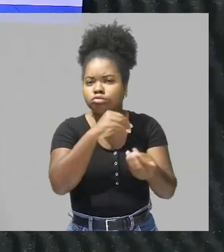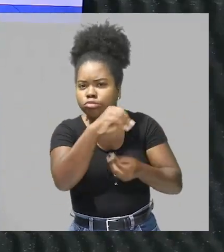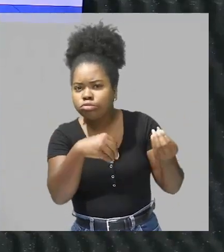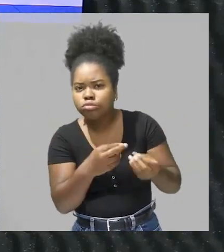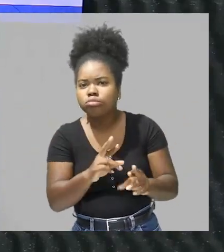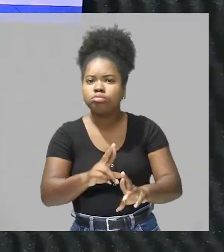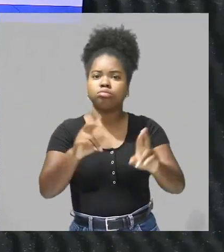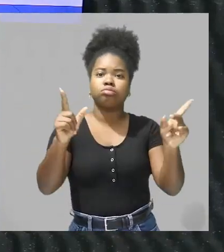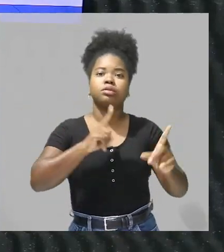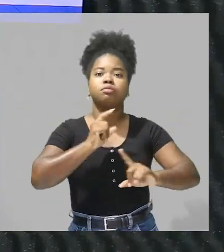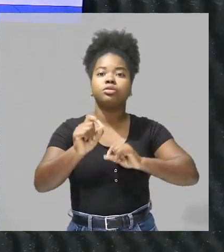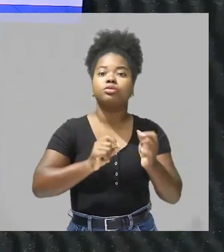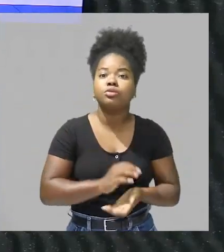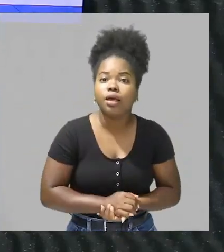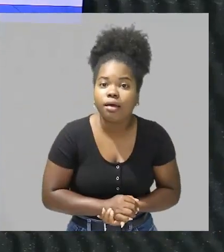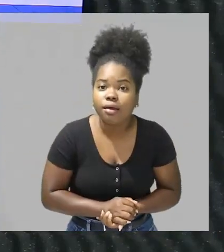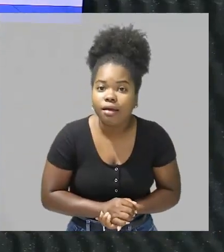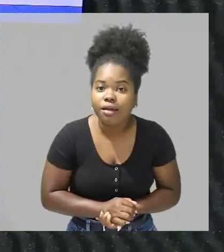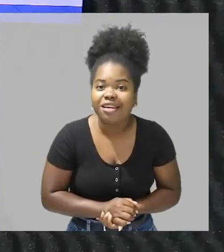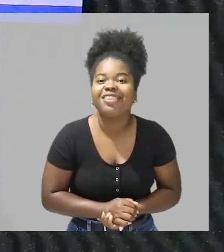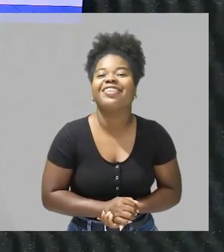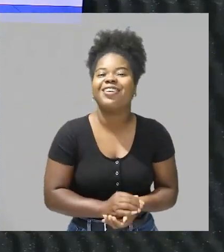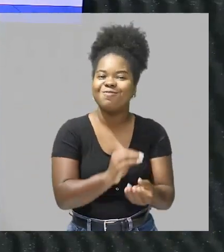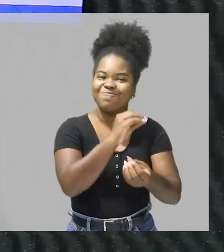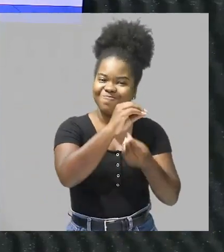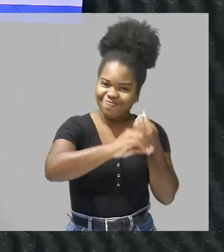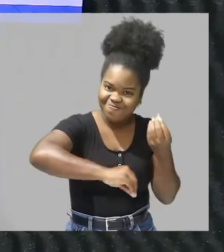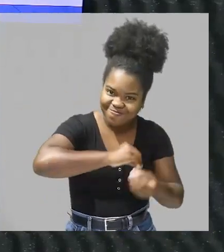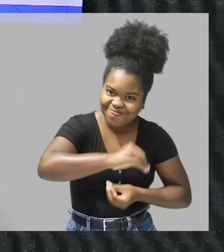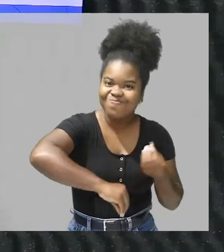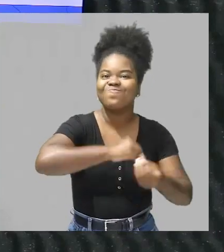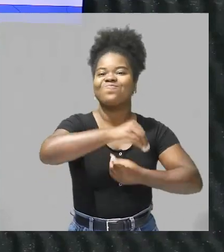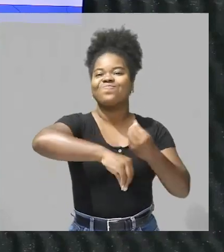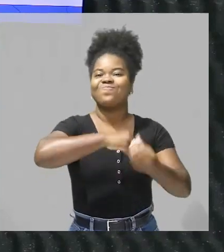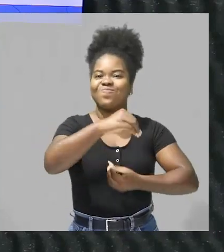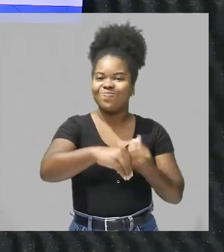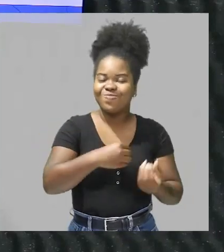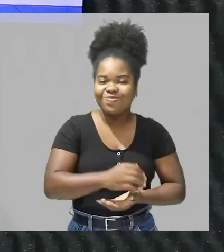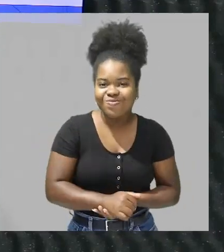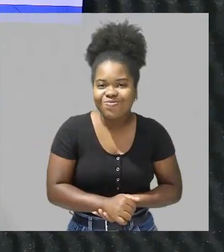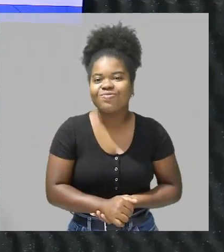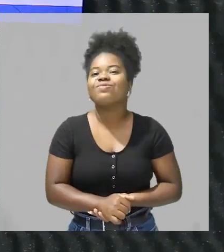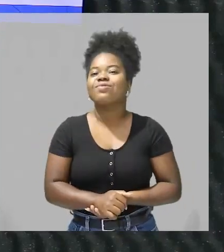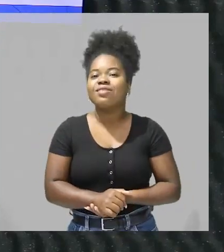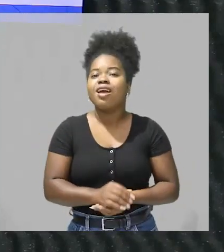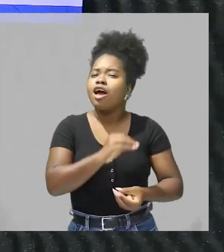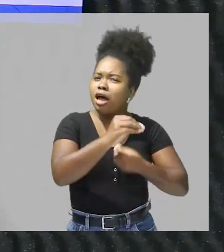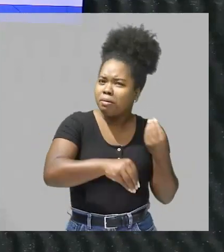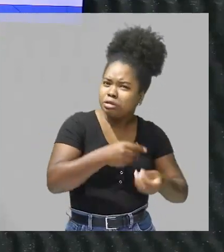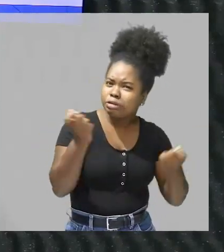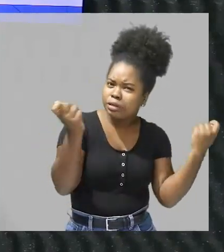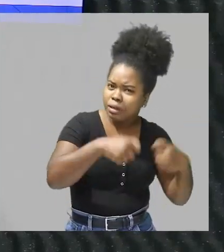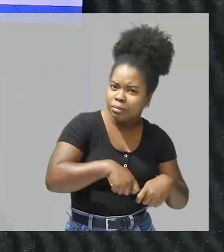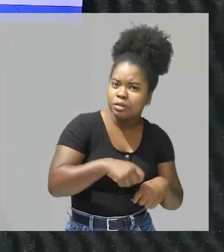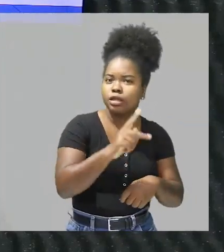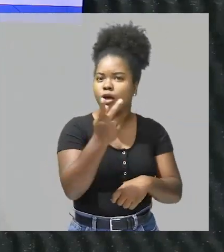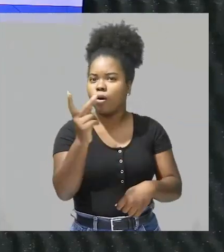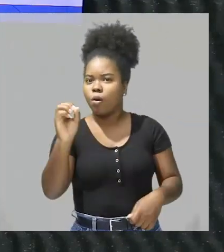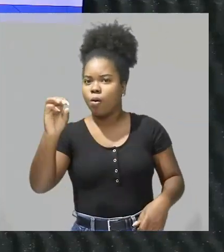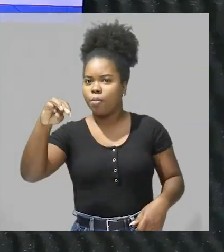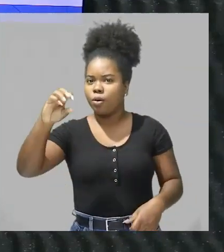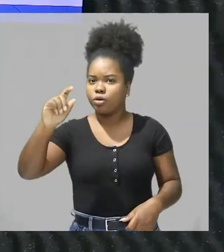diferentes eu vou ter a formação de uma mistura Ok a mistura ela pode ser homogênea